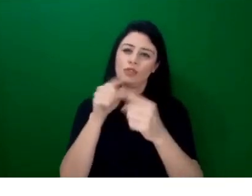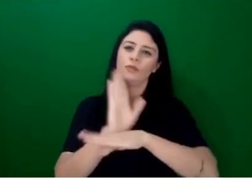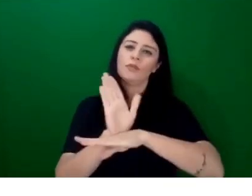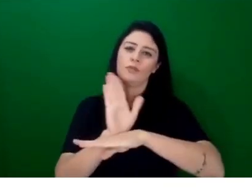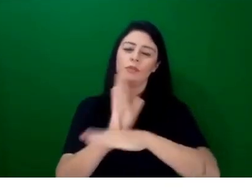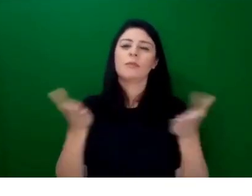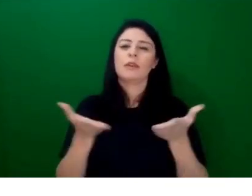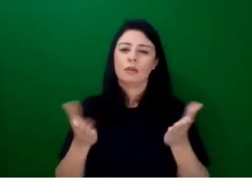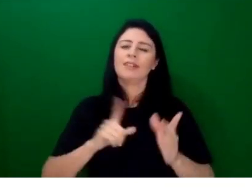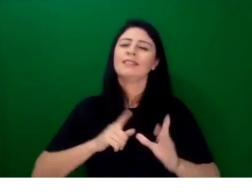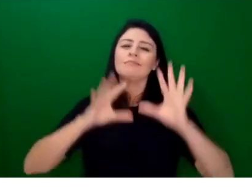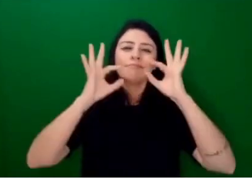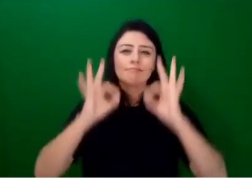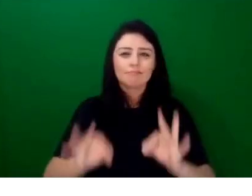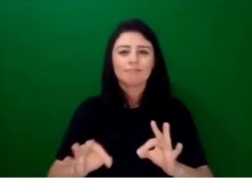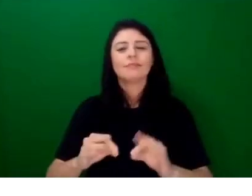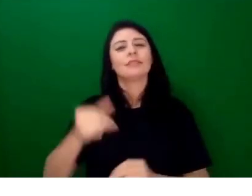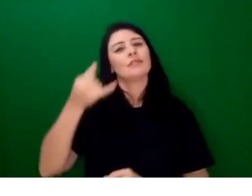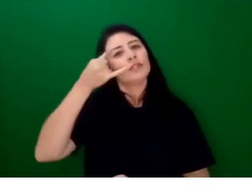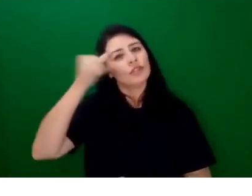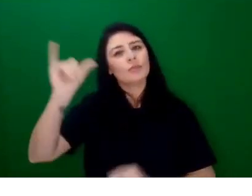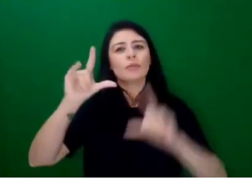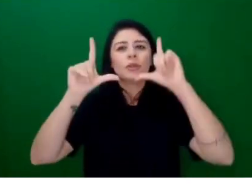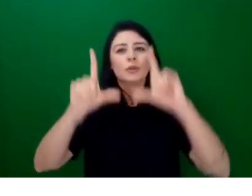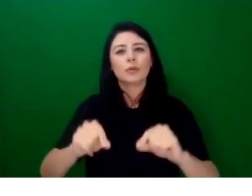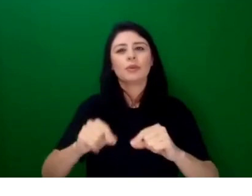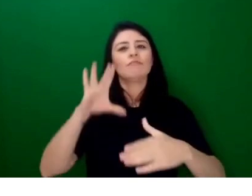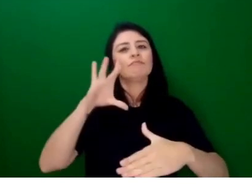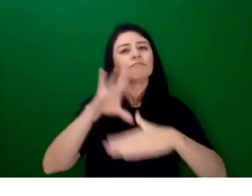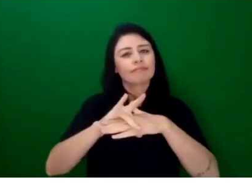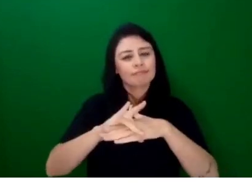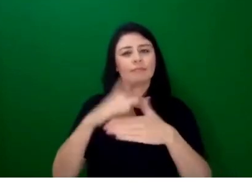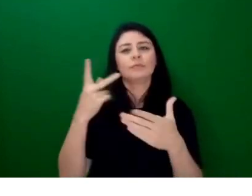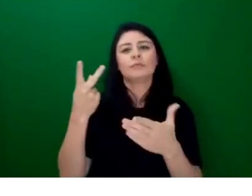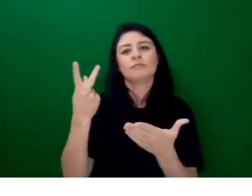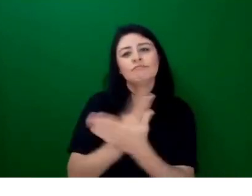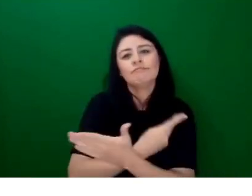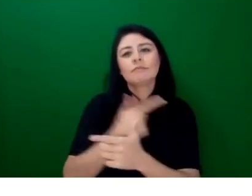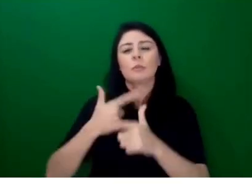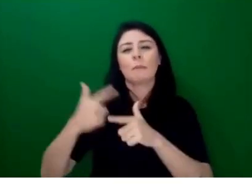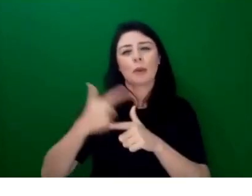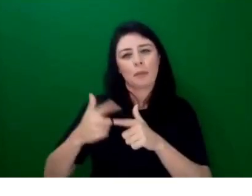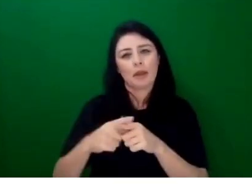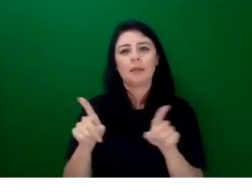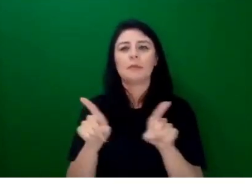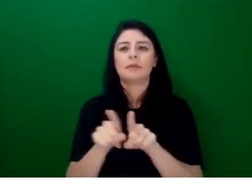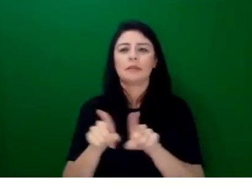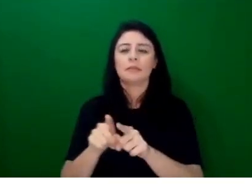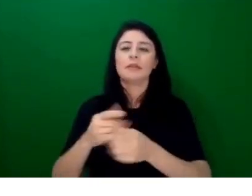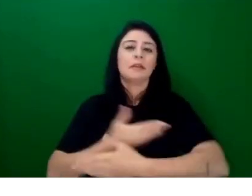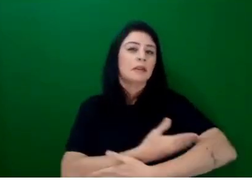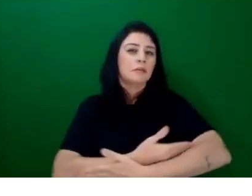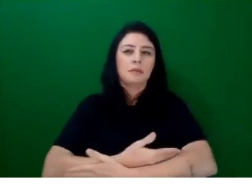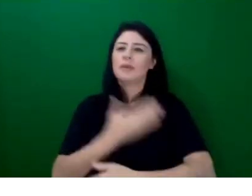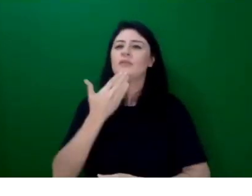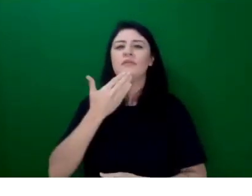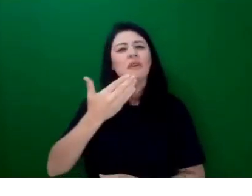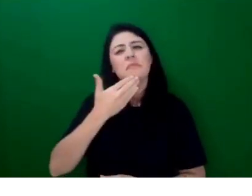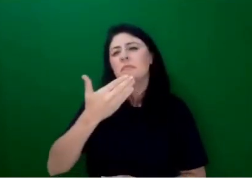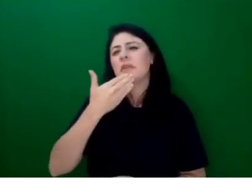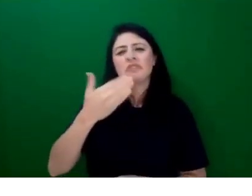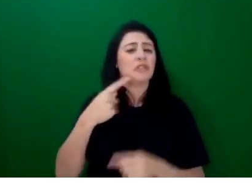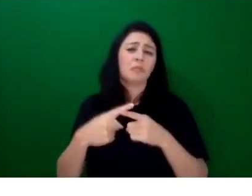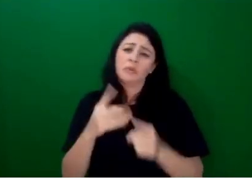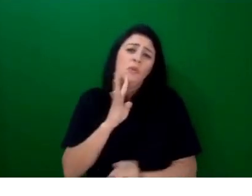desse vídeo, com certeza vai diminuir muitos riscos de alguma doença futuramente. Os bebês não vão pedir